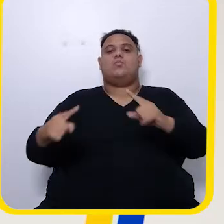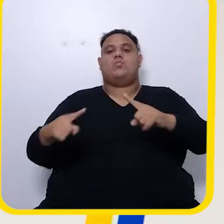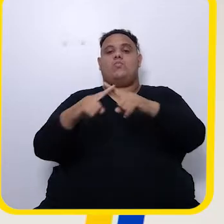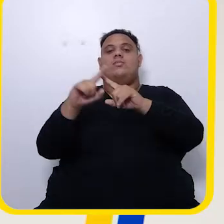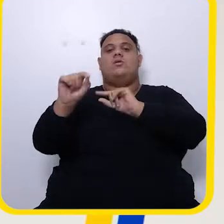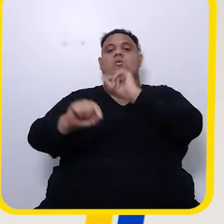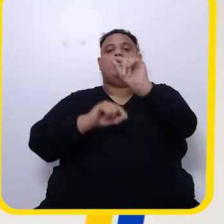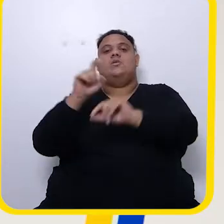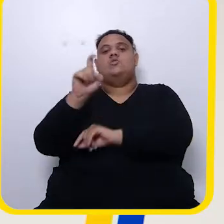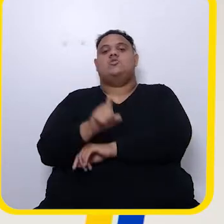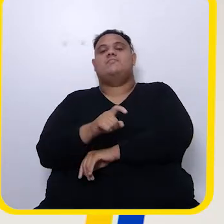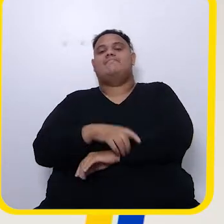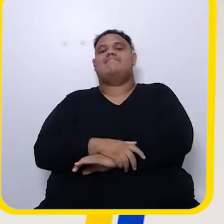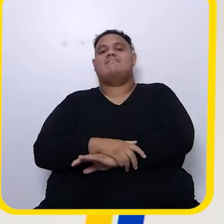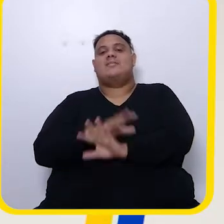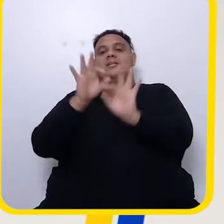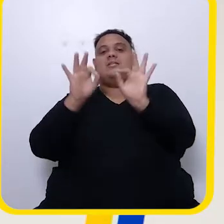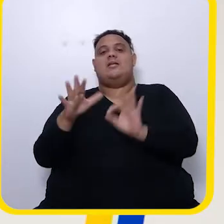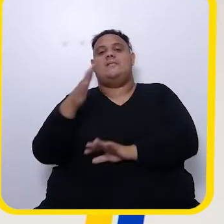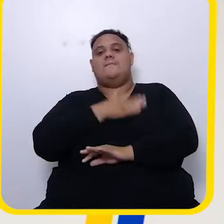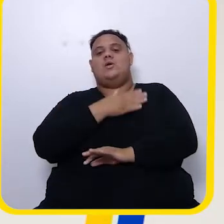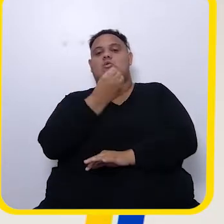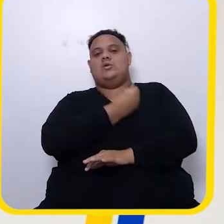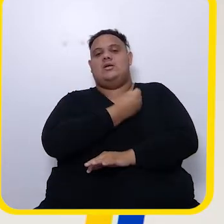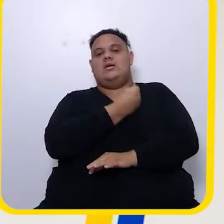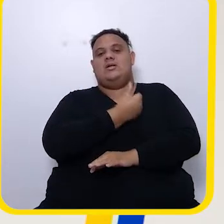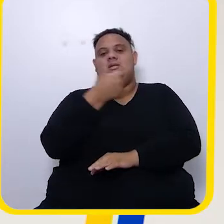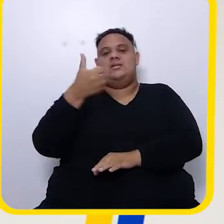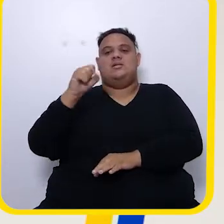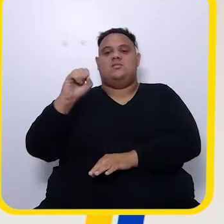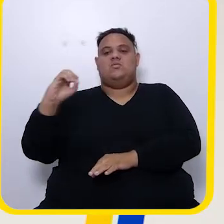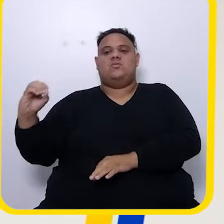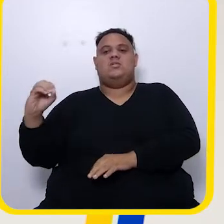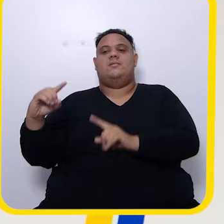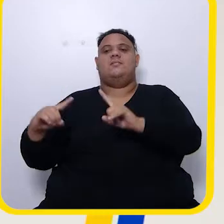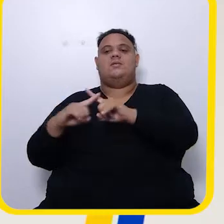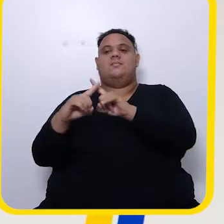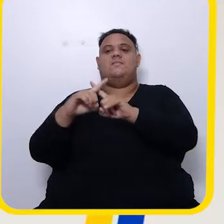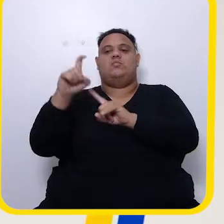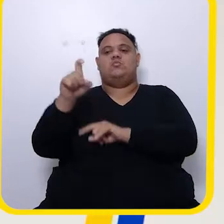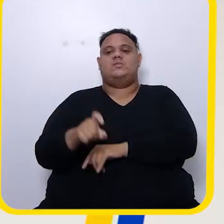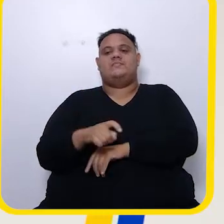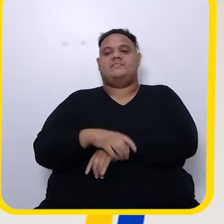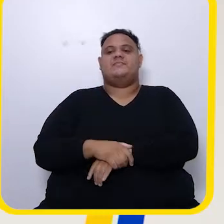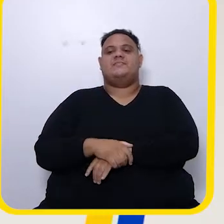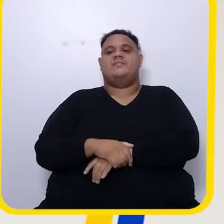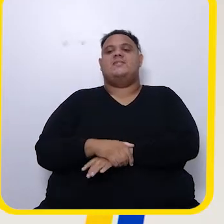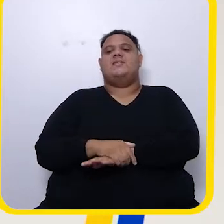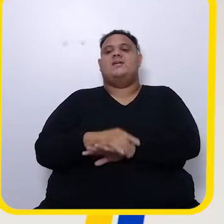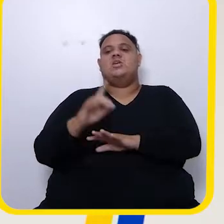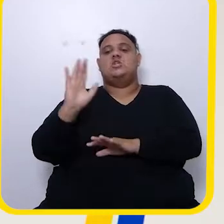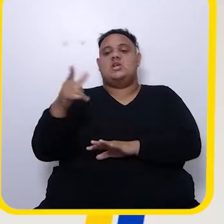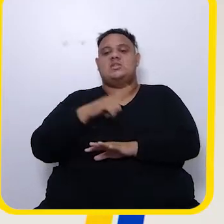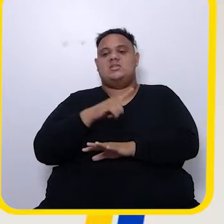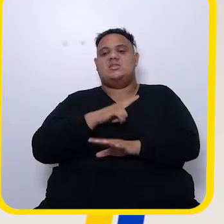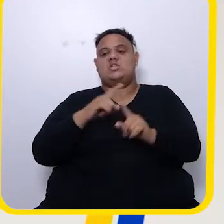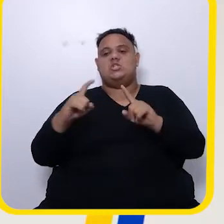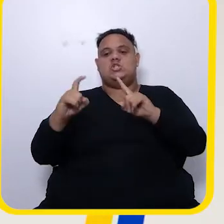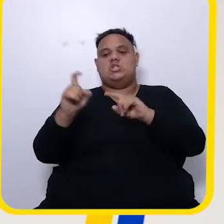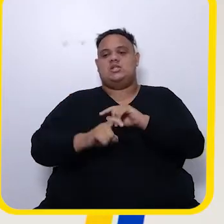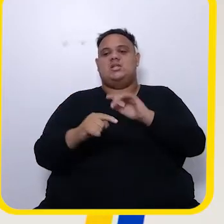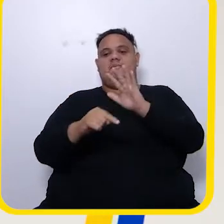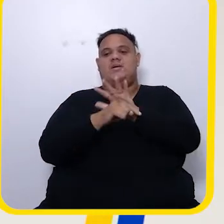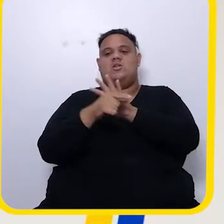multipliquei por x. Então, meu numerador, que é 180, eu também vou multiplicar por x, ó. Veja aí, ó. Eu já tinha x menos 2, está